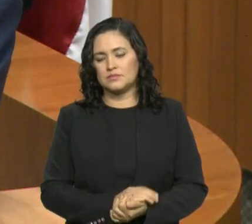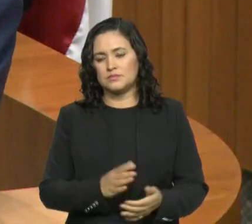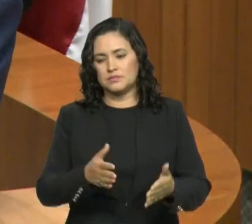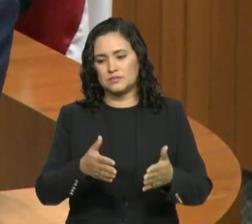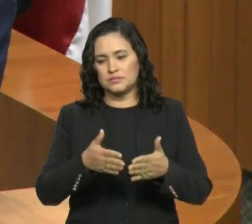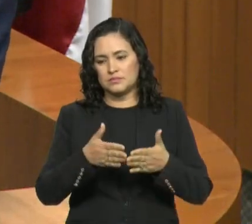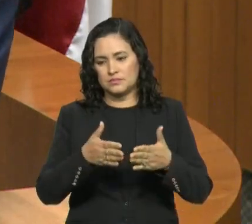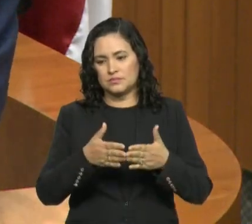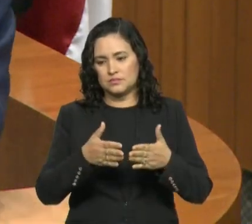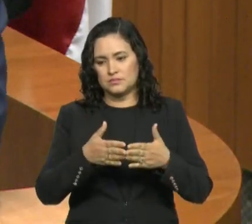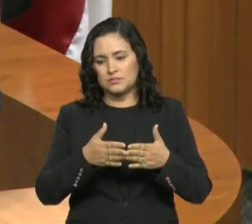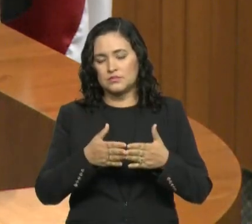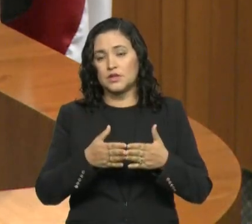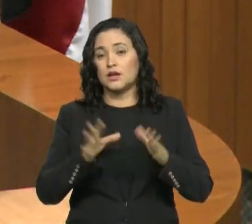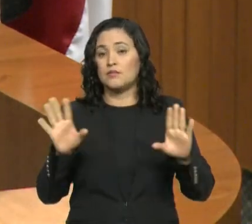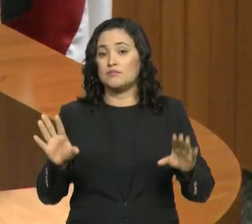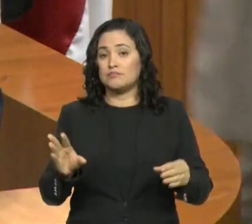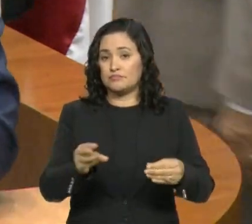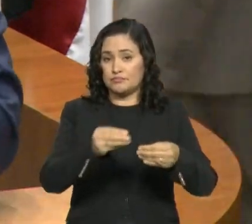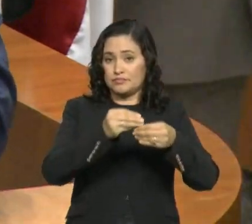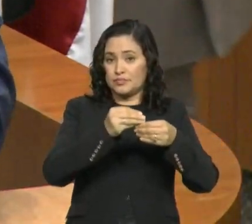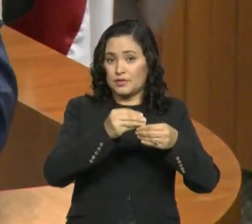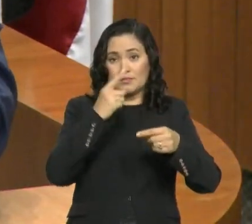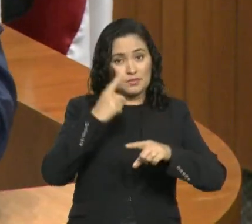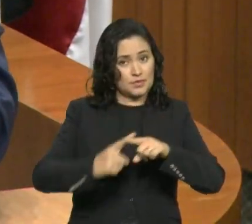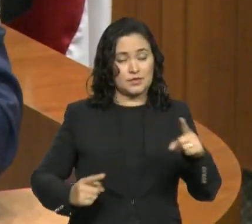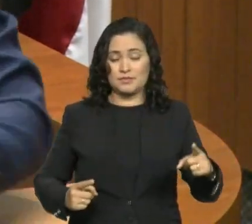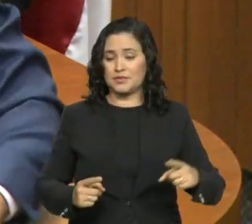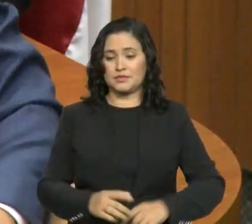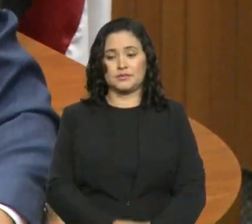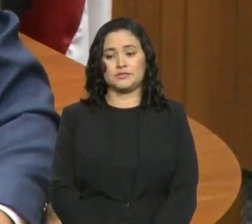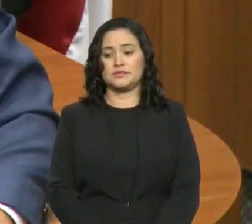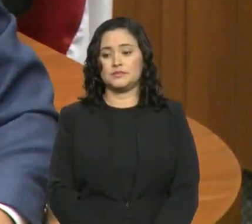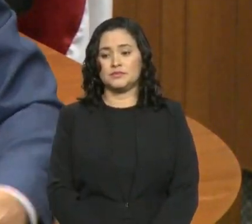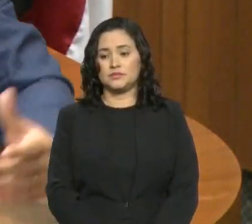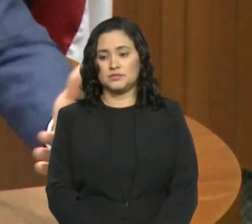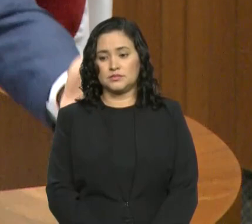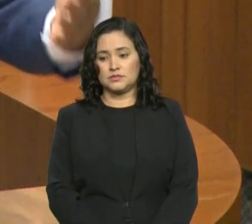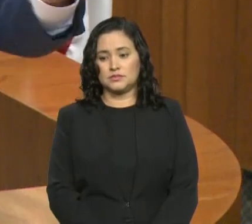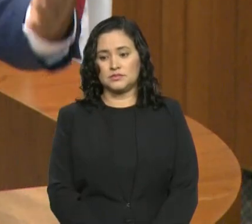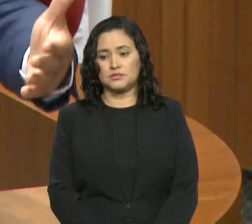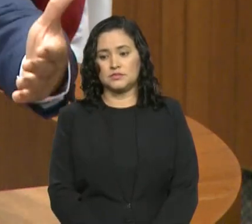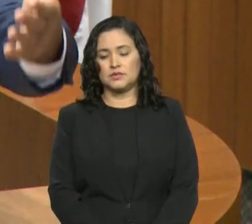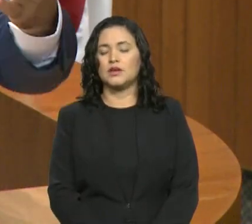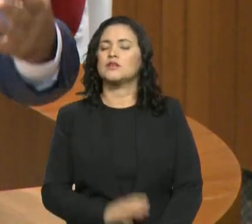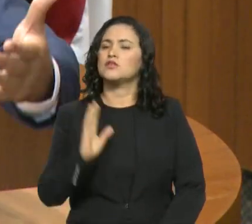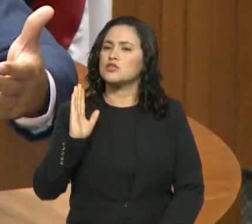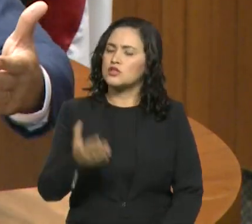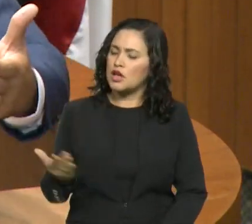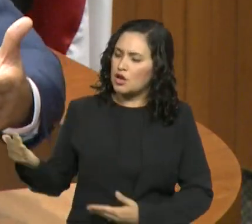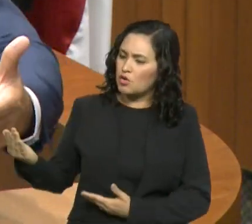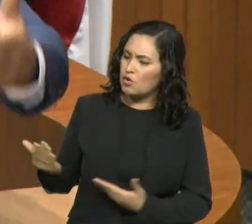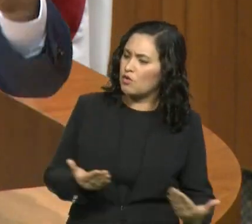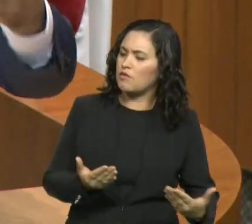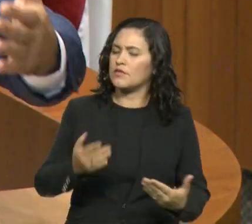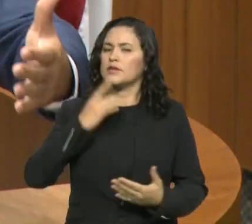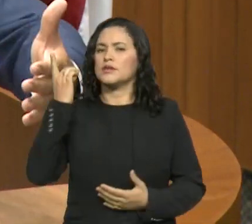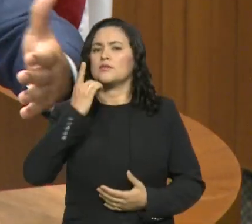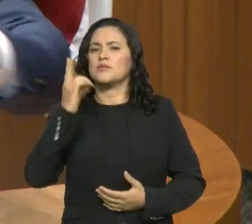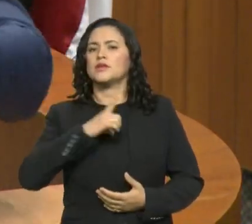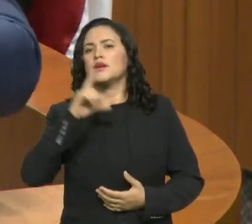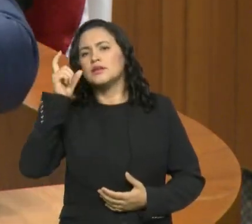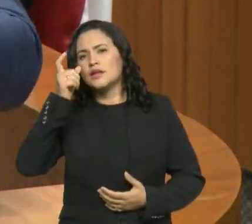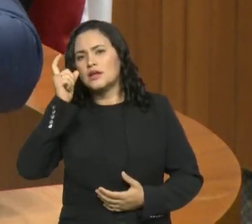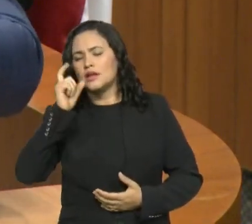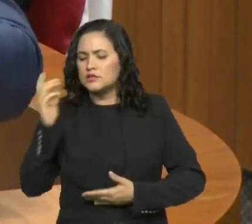minutinho do meu tempo, não, senhora presidente. Sem a parte, deputado. Sem a parte. Nós vamos retornar, deputado. Eu já convido os deputados que tiverem interesse, já